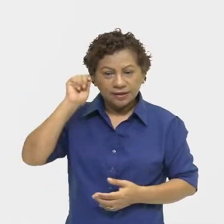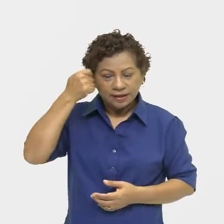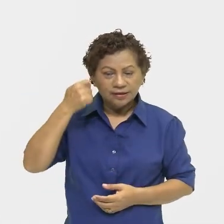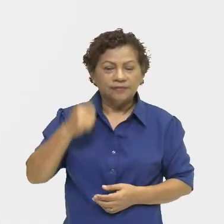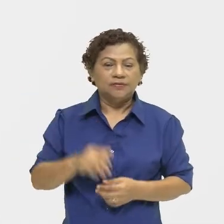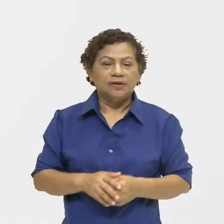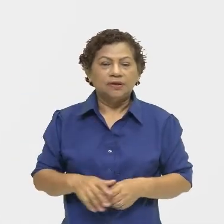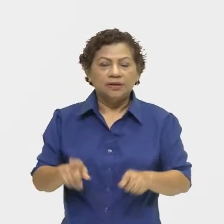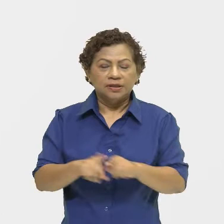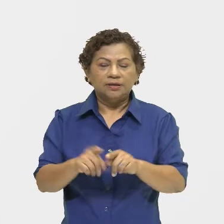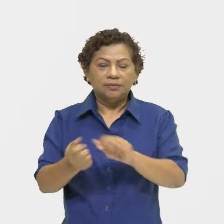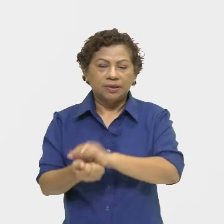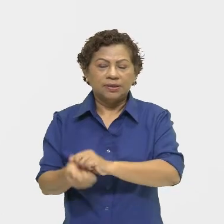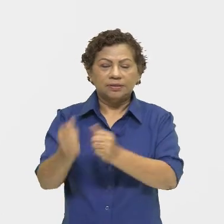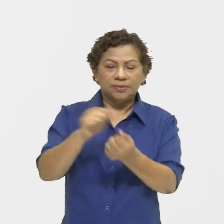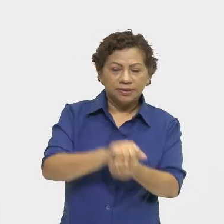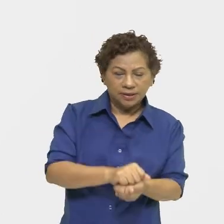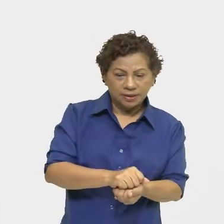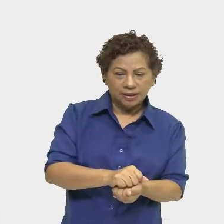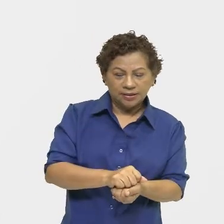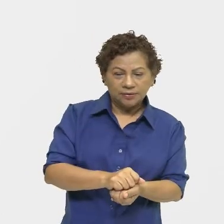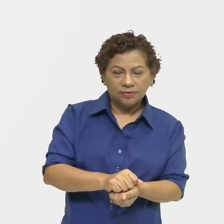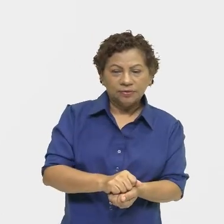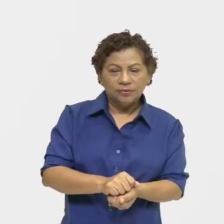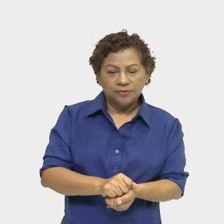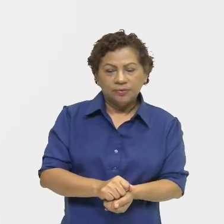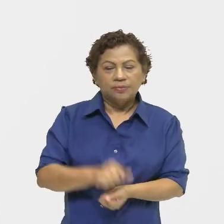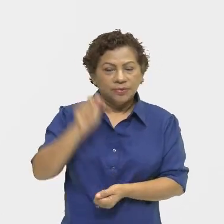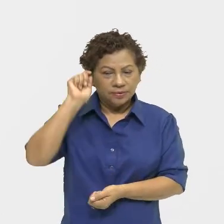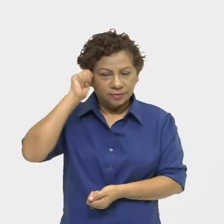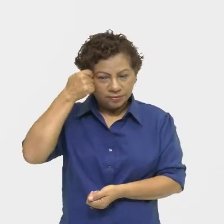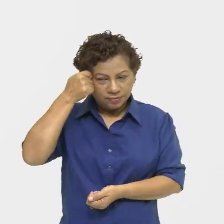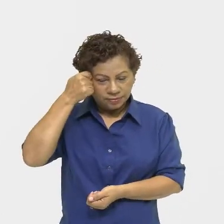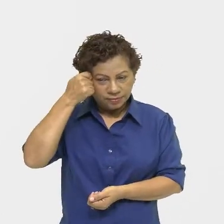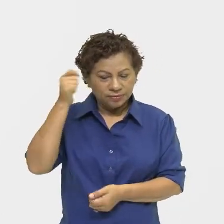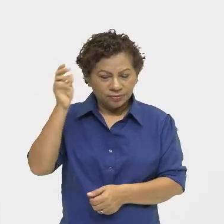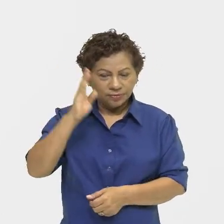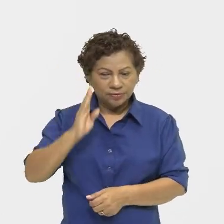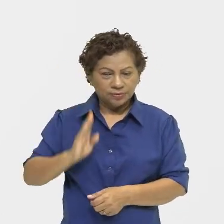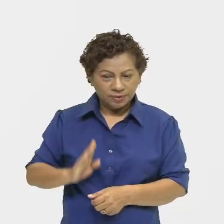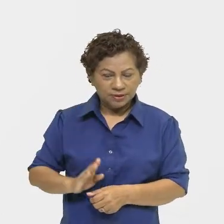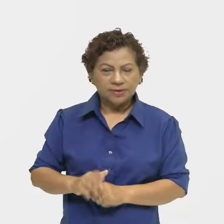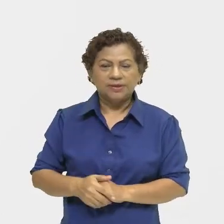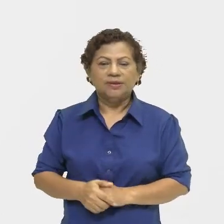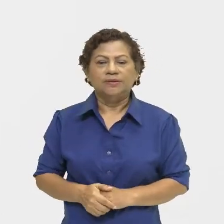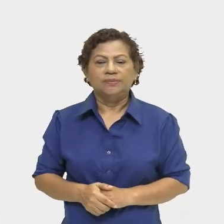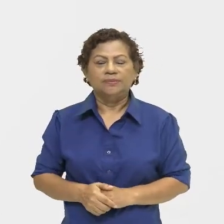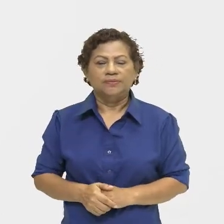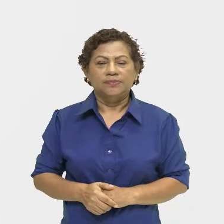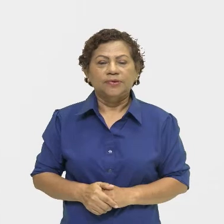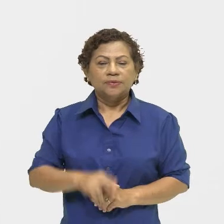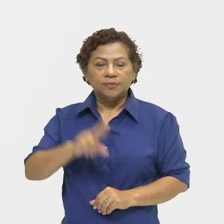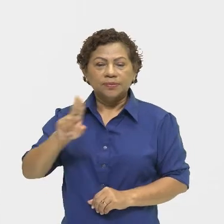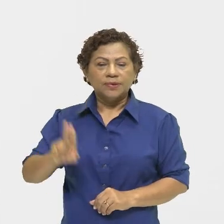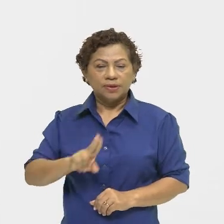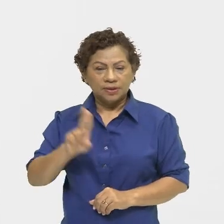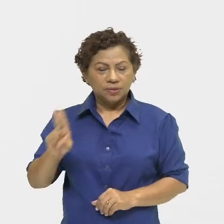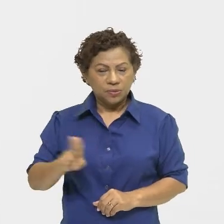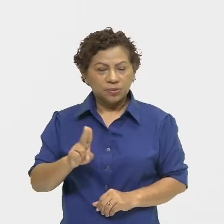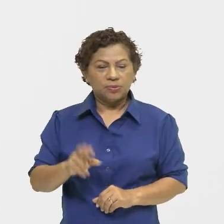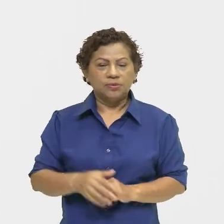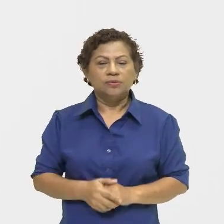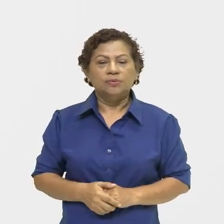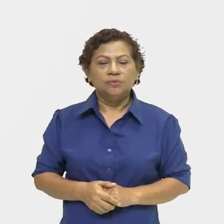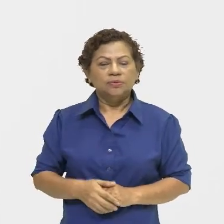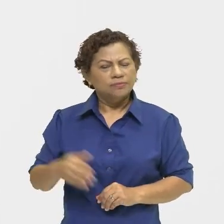pelos escravos já no Brasil são fundamentais para a musicalidade. Seus fundamentos